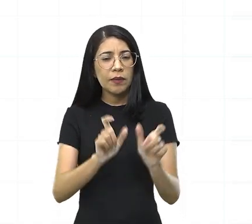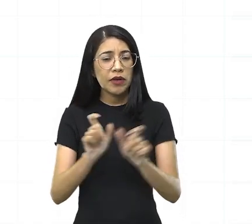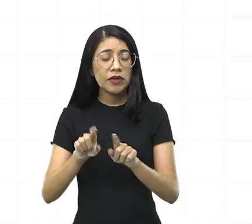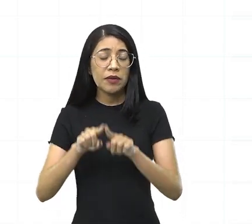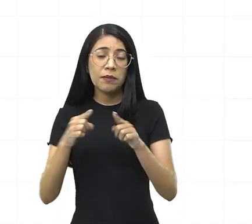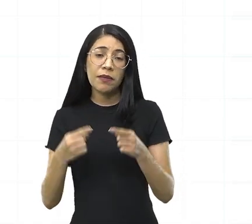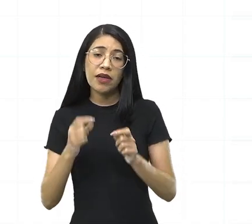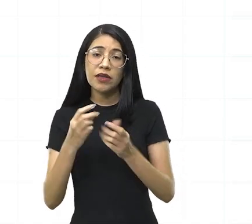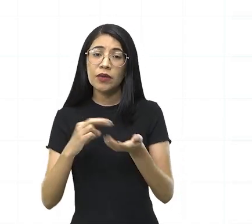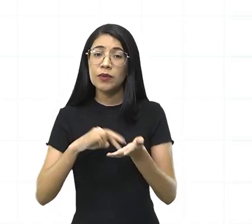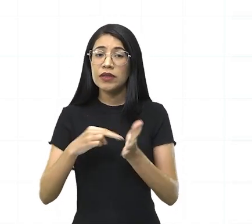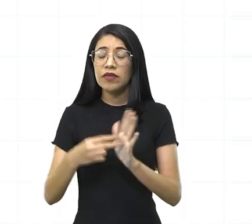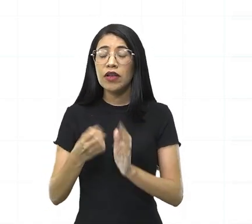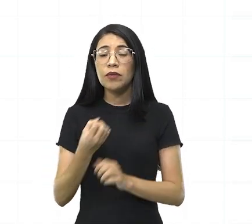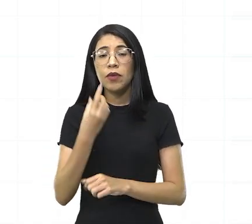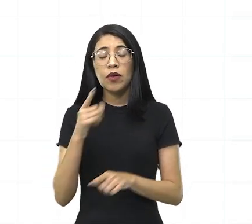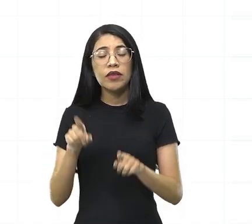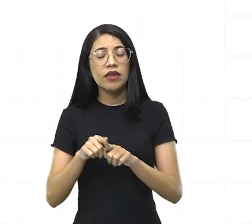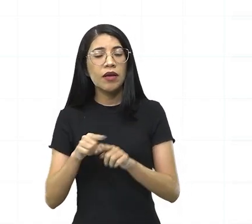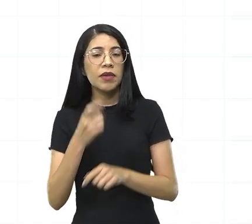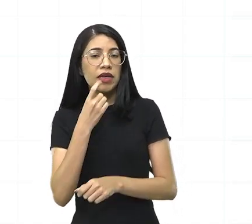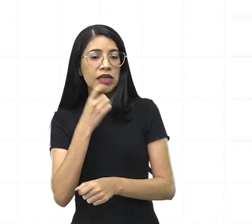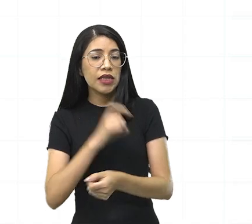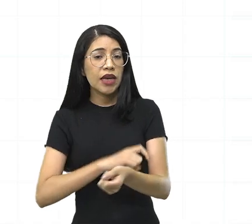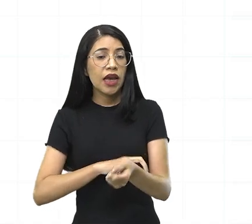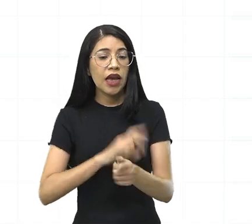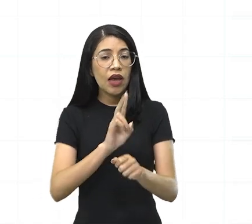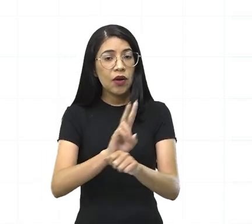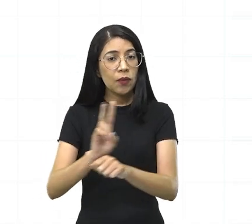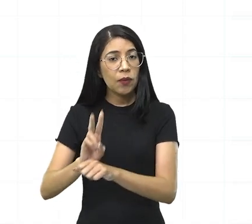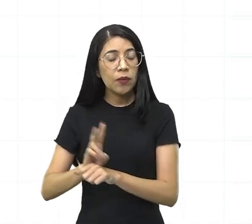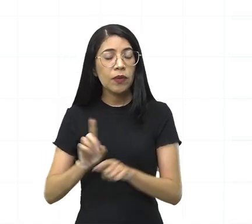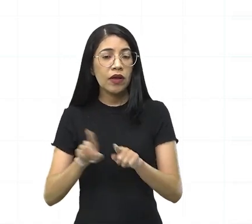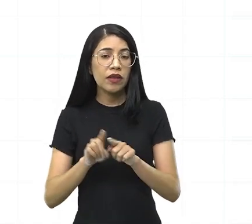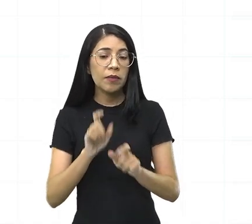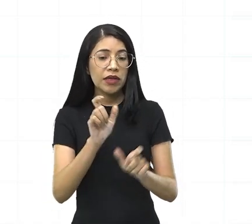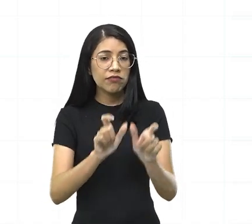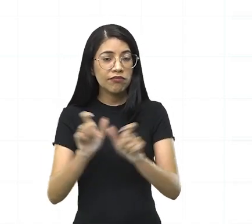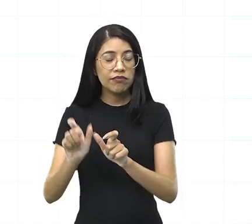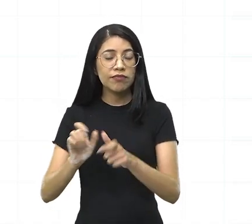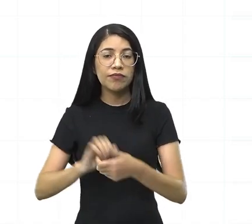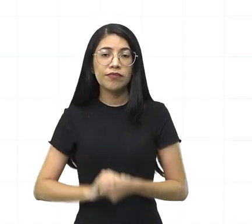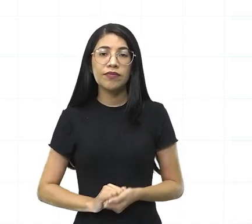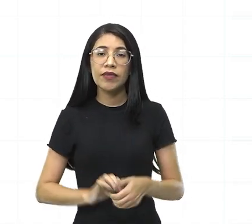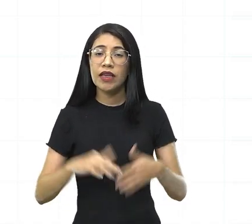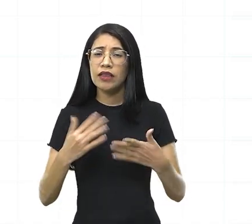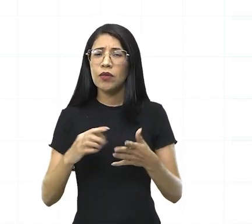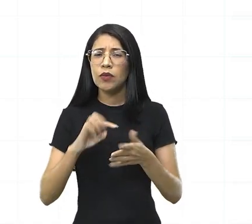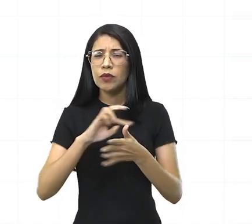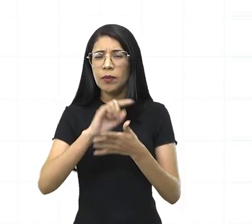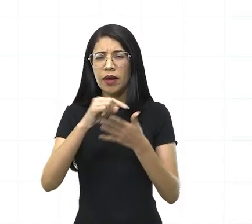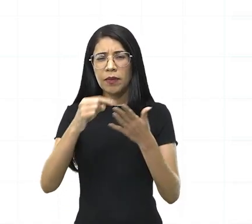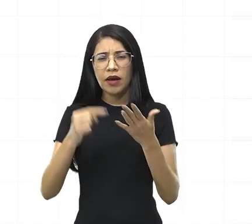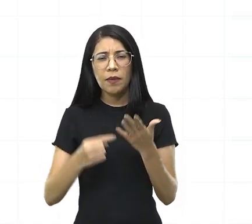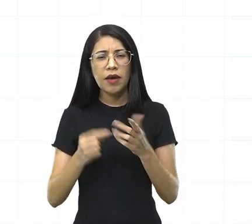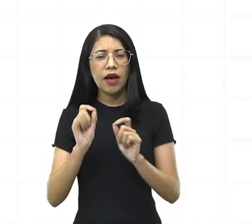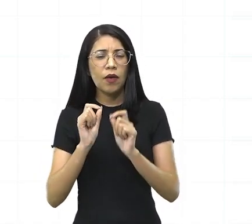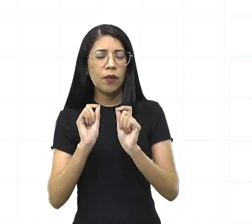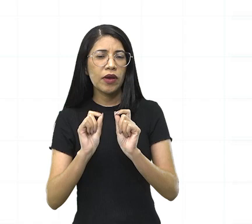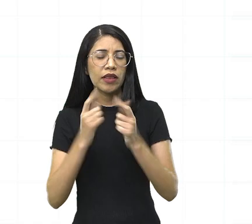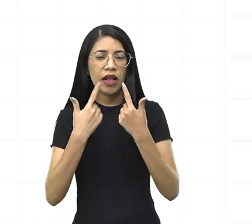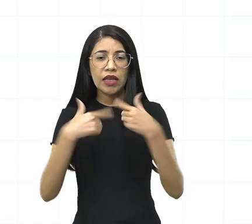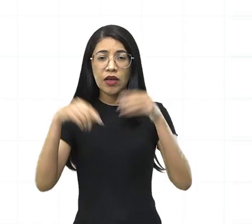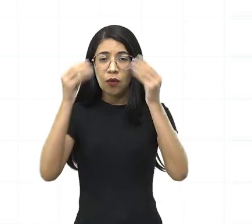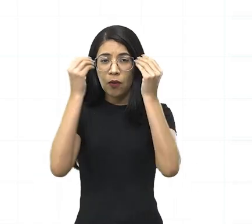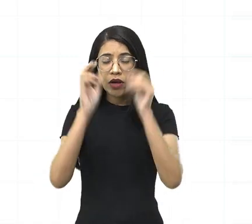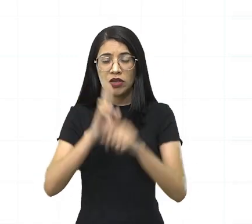no bom sentido, ou seja, doar sangue também é cuidar, né, aí do outro. Então, toda essa parte da linguagem